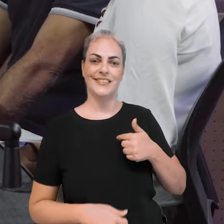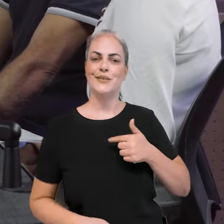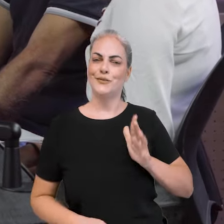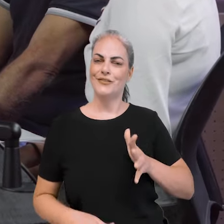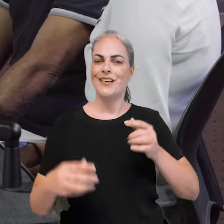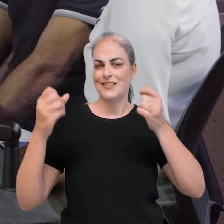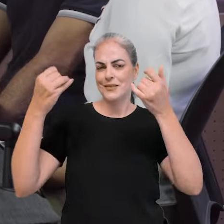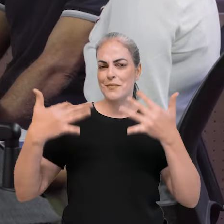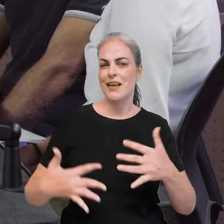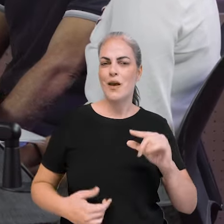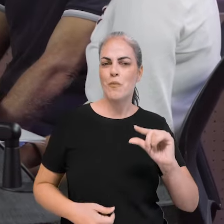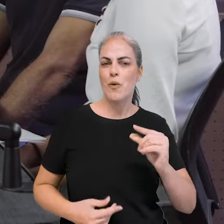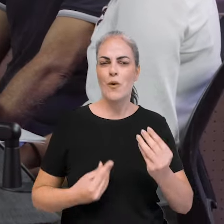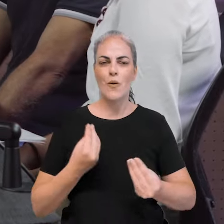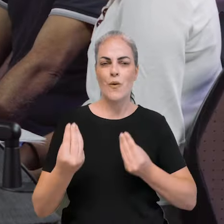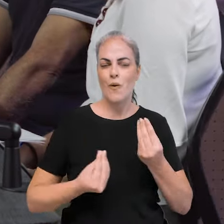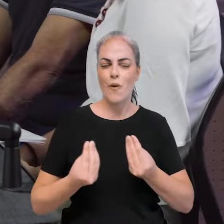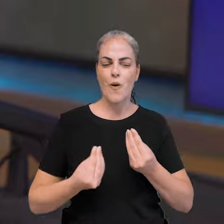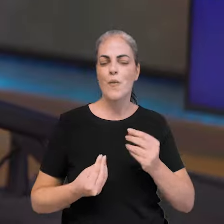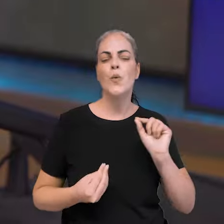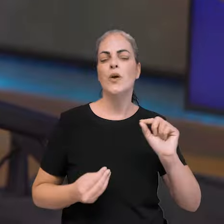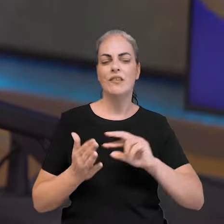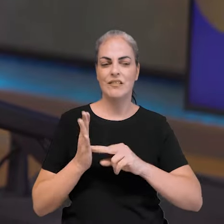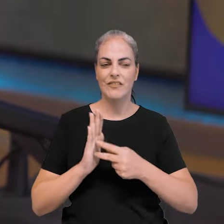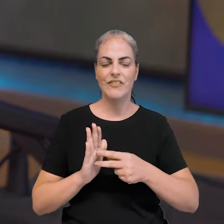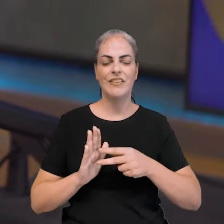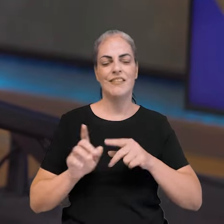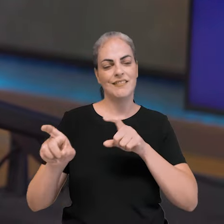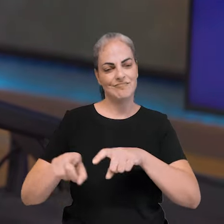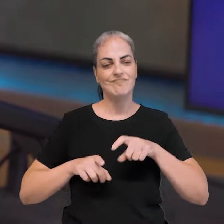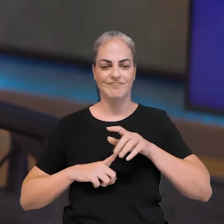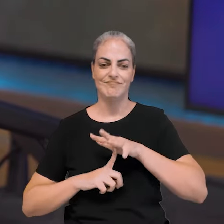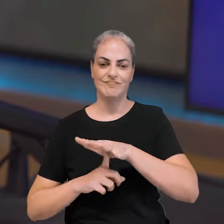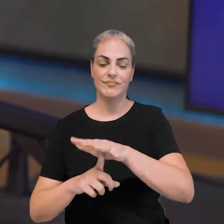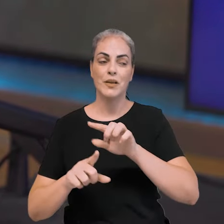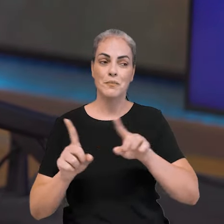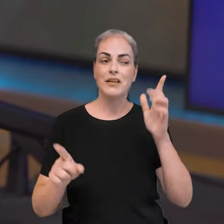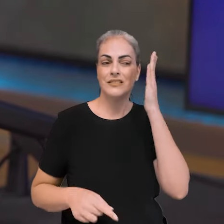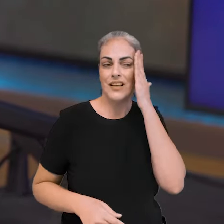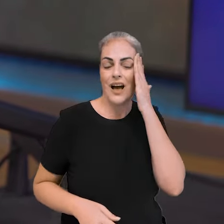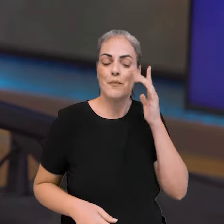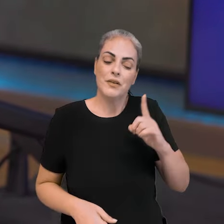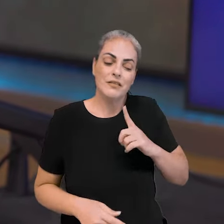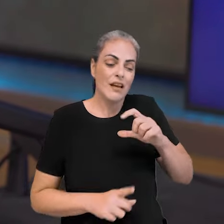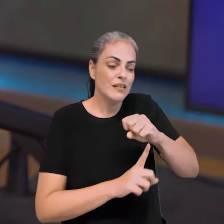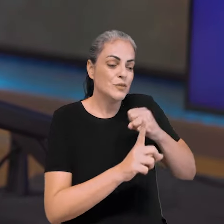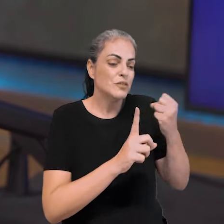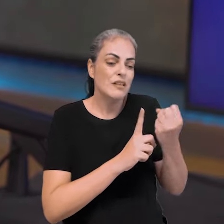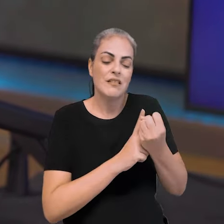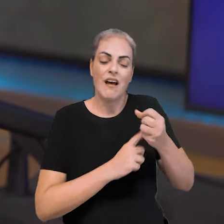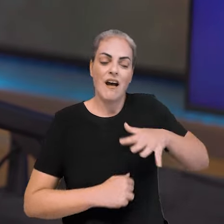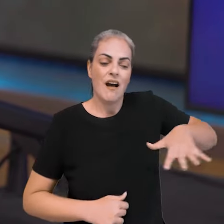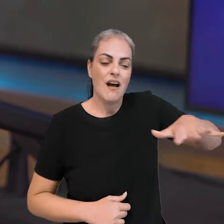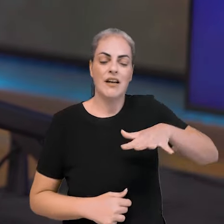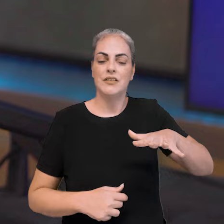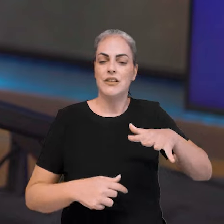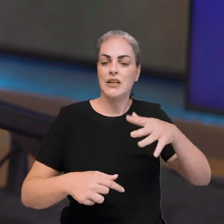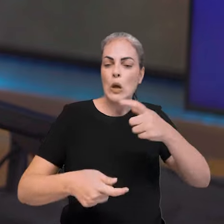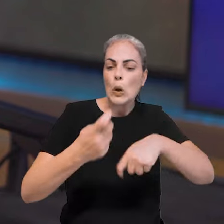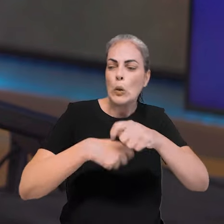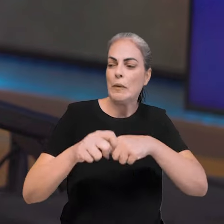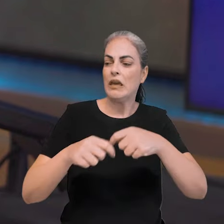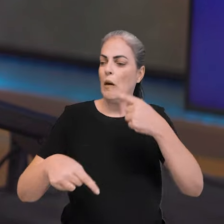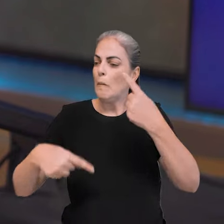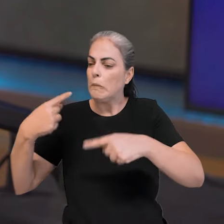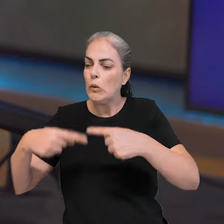expliquei rapidamente o que é a agroecologia. Mas a gente sabe que ela tem reflexos sociais, econômicos, políticos. Então eu